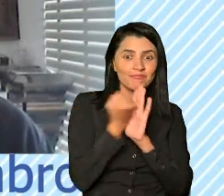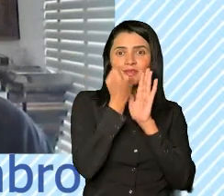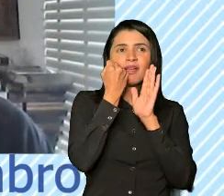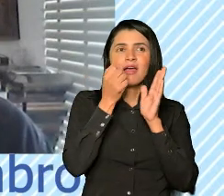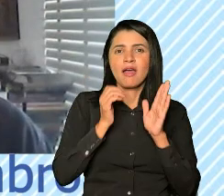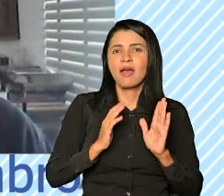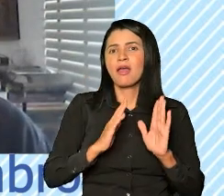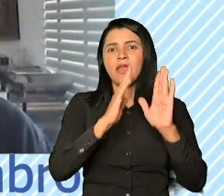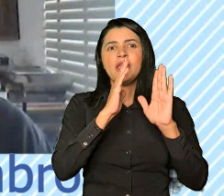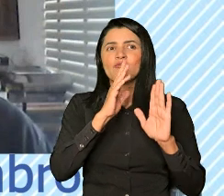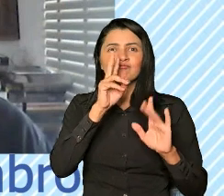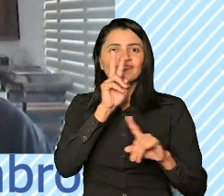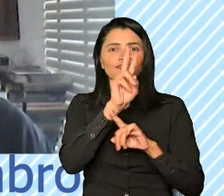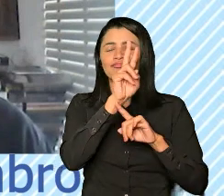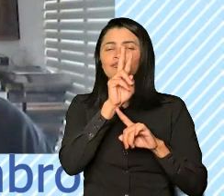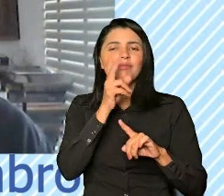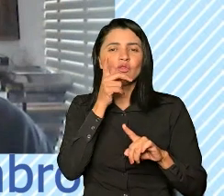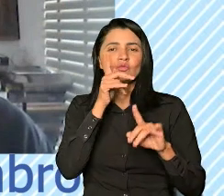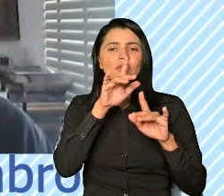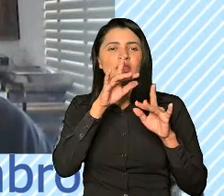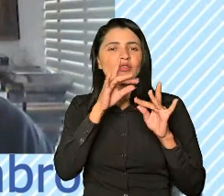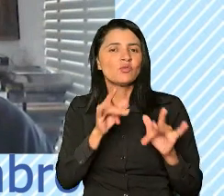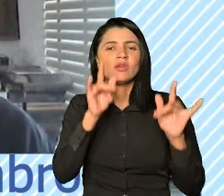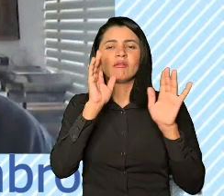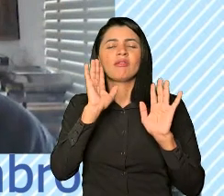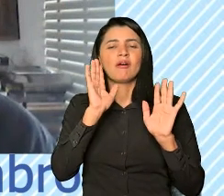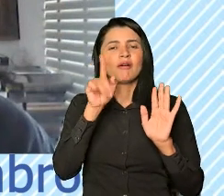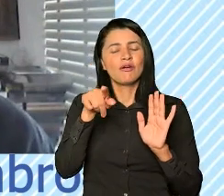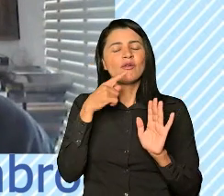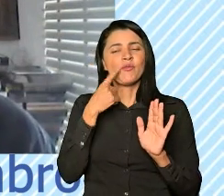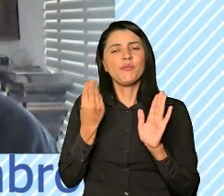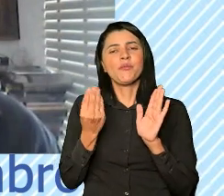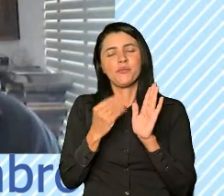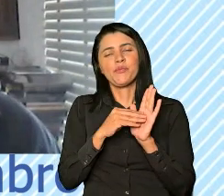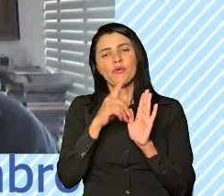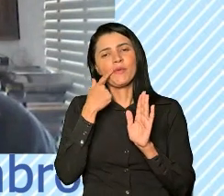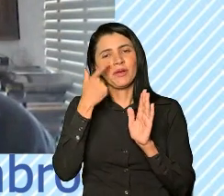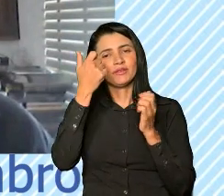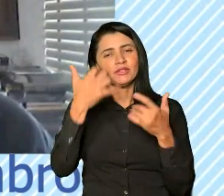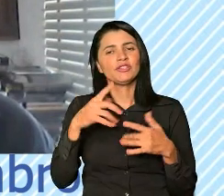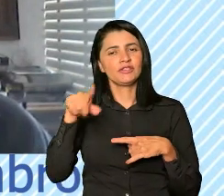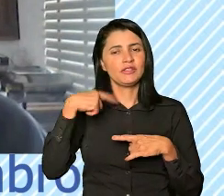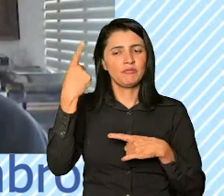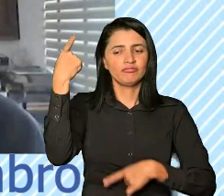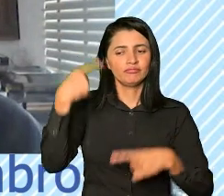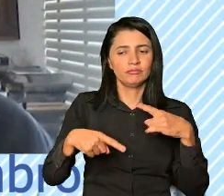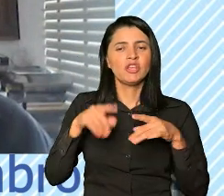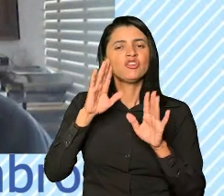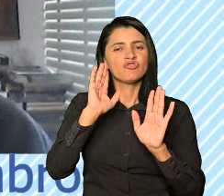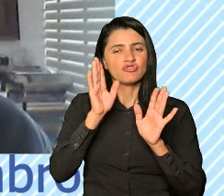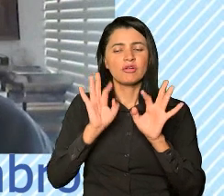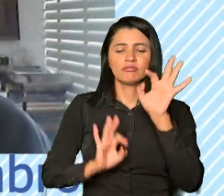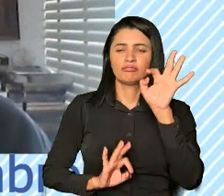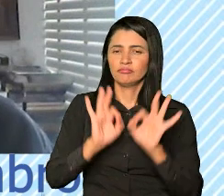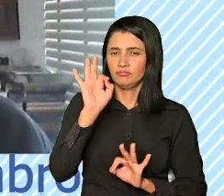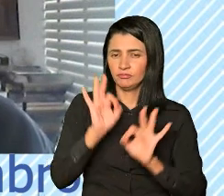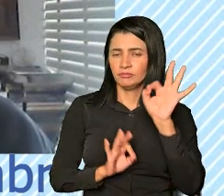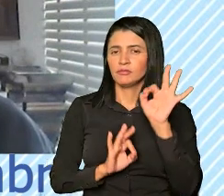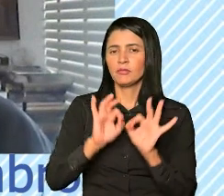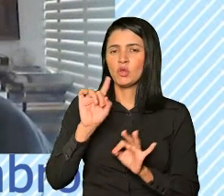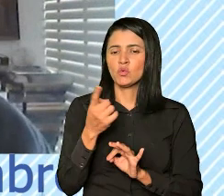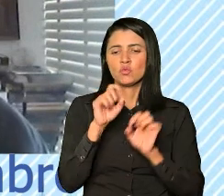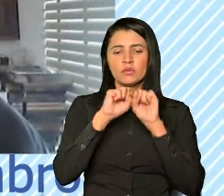um ponto depois para a gente discutir. Eu já participei, eu organizei um seminário dentro